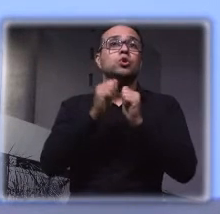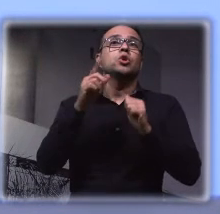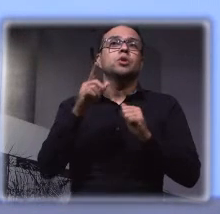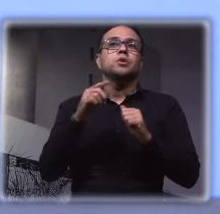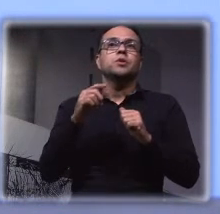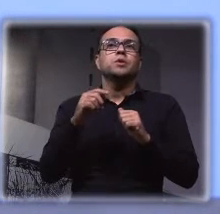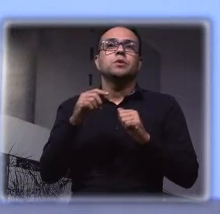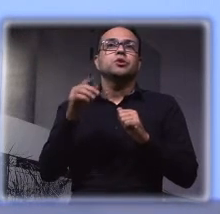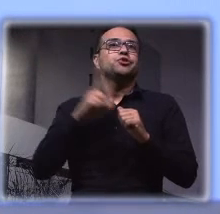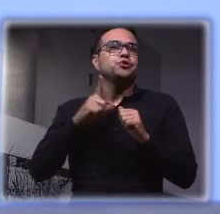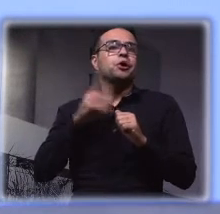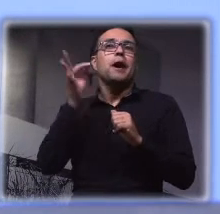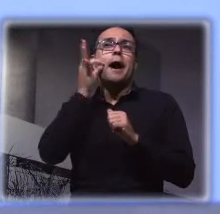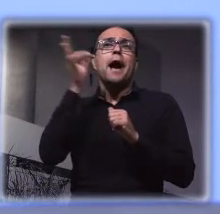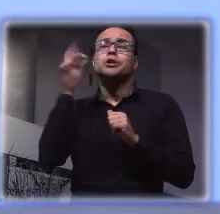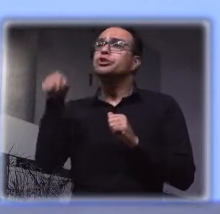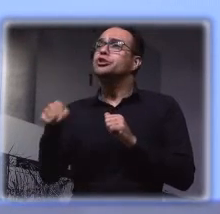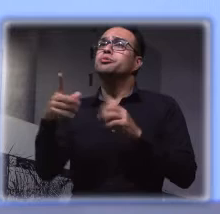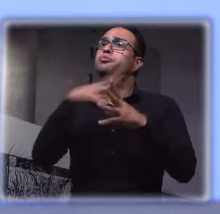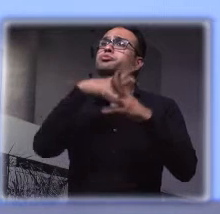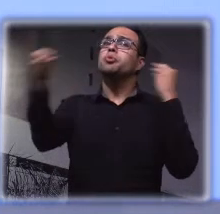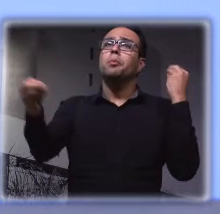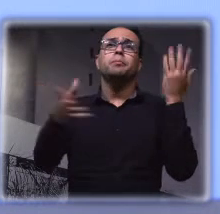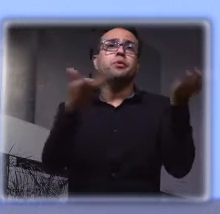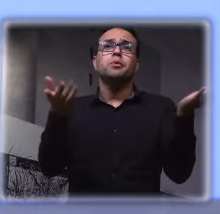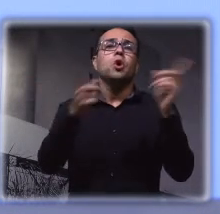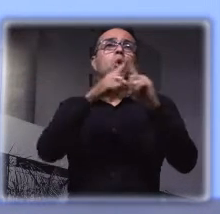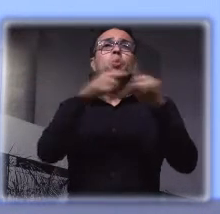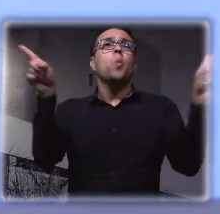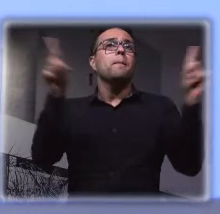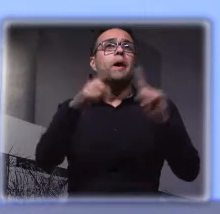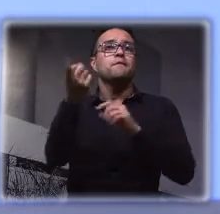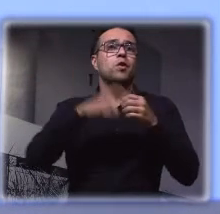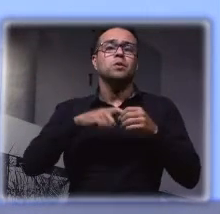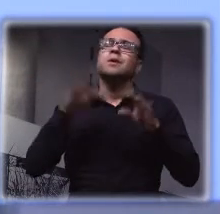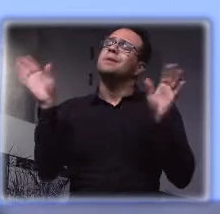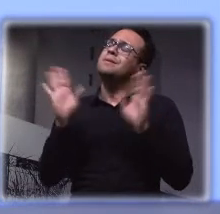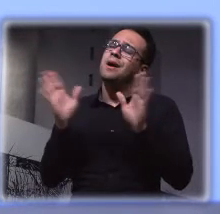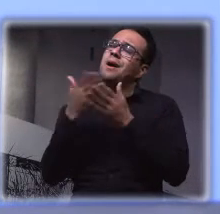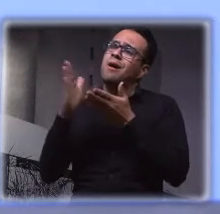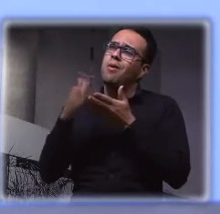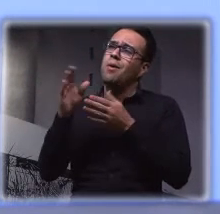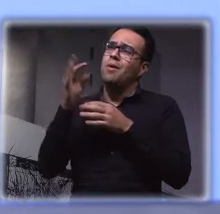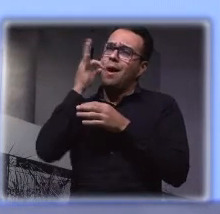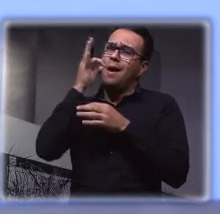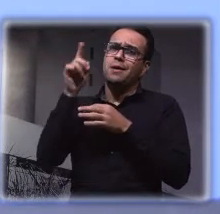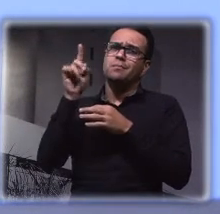também saiu o gatinho de estimação dela, que nunca mais voltou. Mas aí a promotora fala: não, Dona Maria, isso não